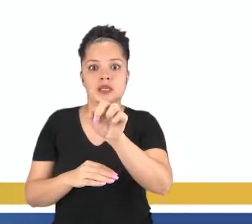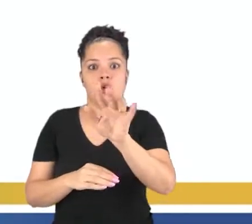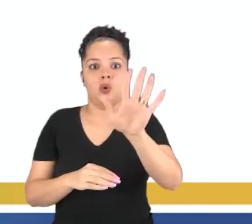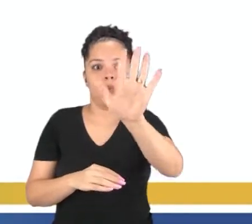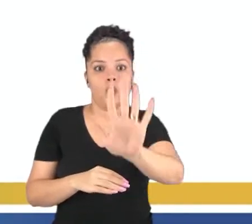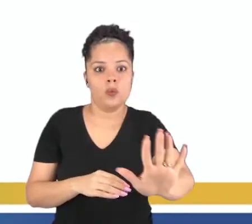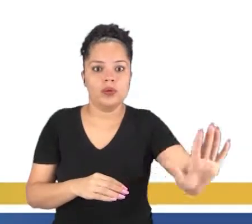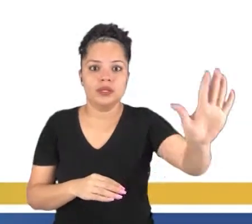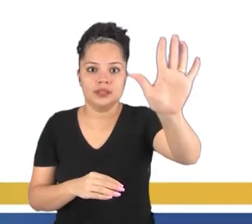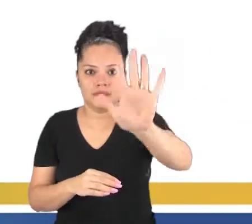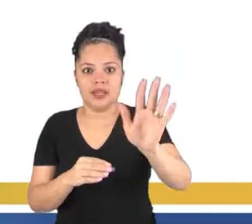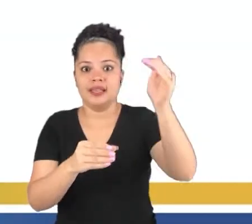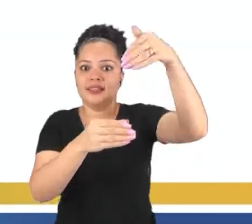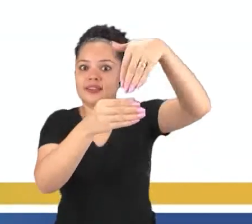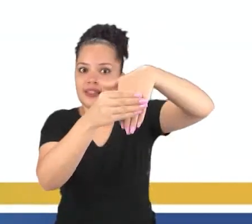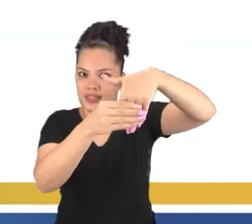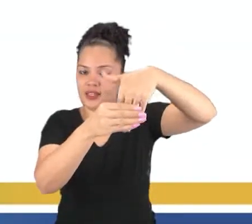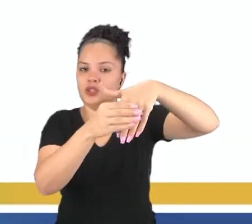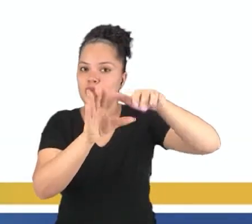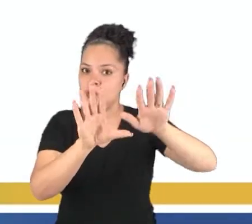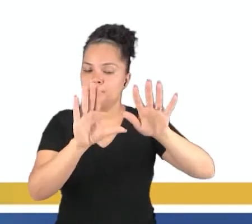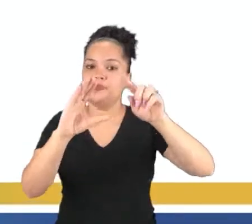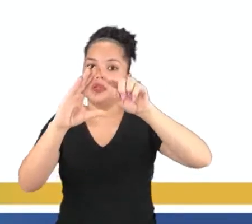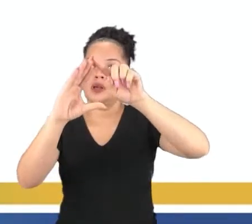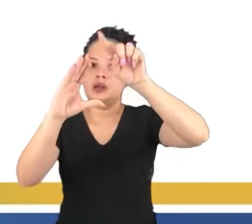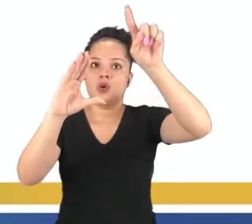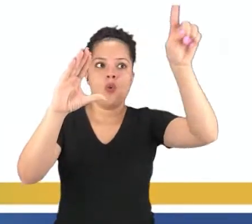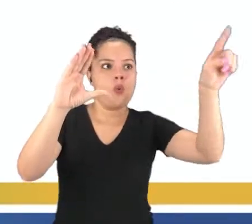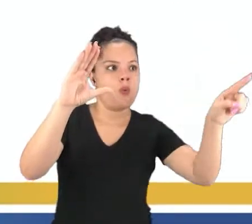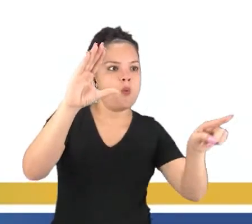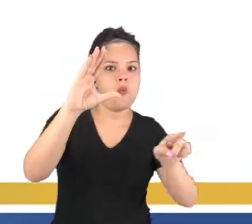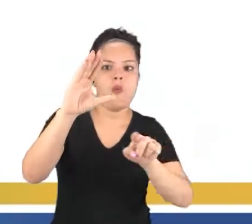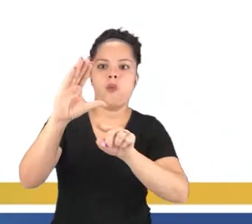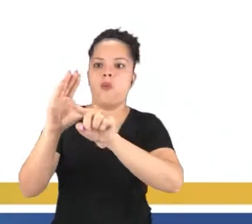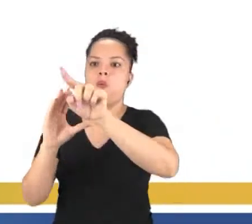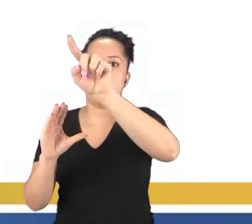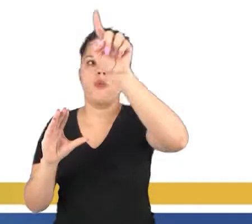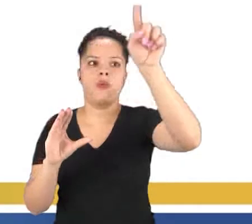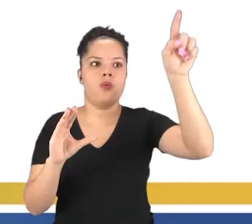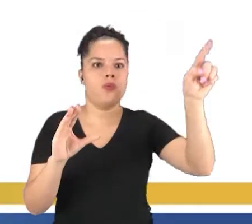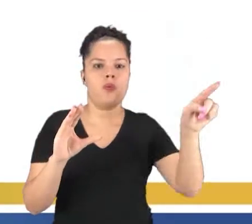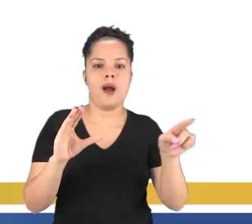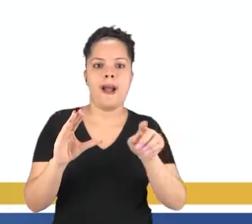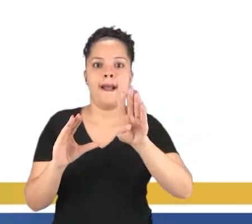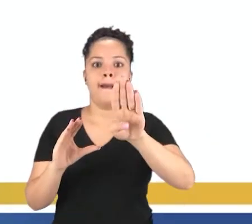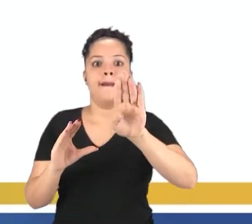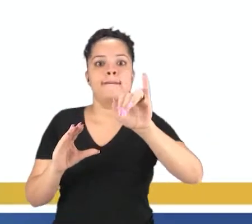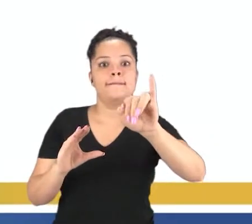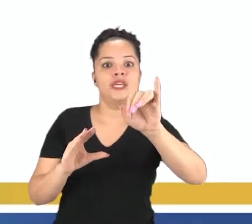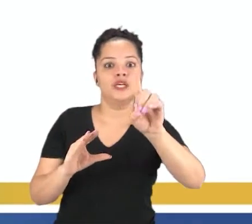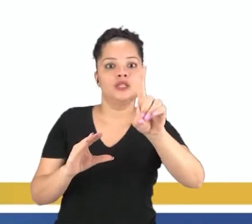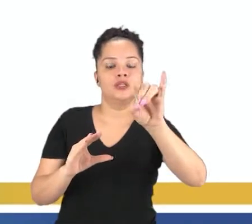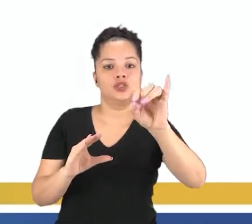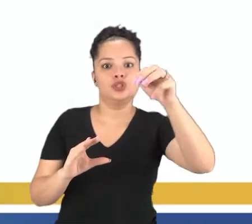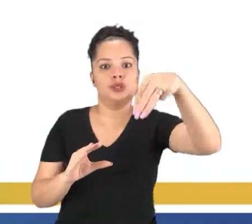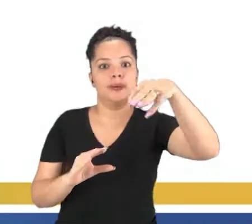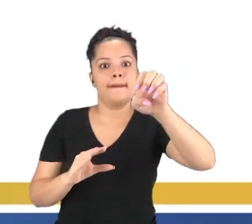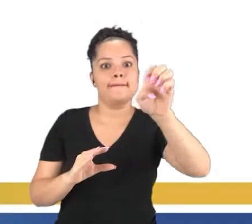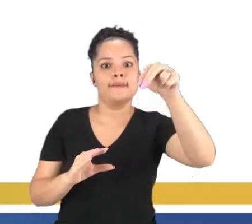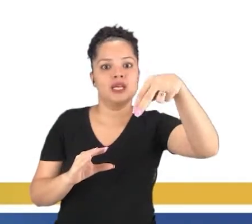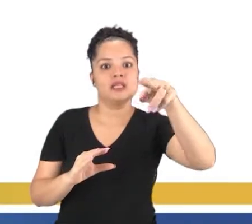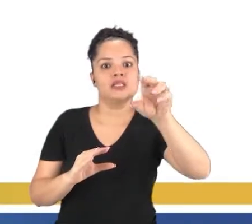uma linha. Quando eu falo em círculo, circunferência, gente, eu estou no contexto bidimensional, ou seja, estou no contexto de um plano,